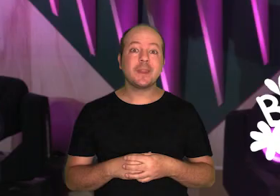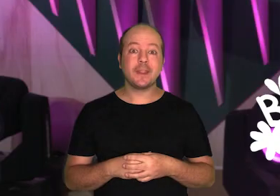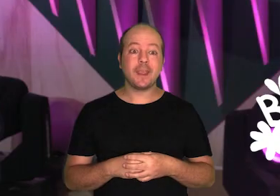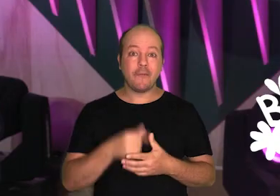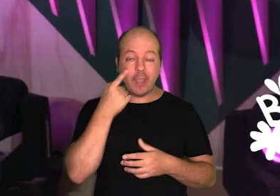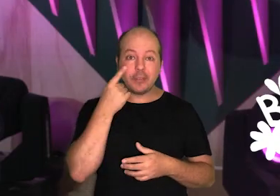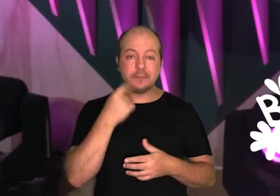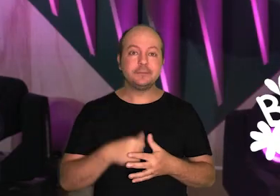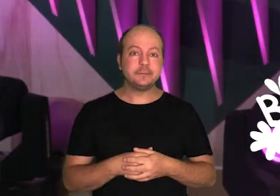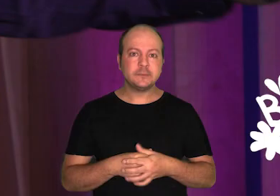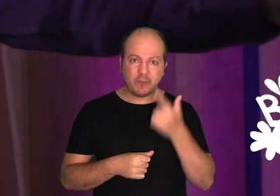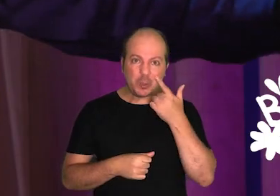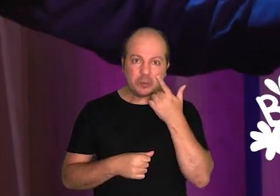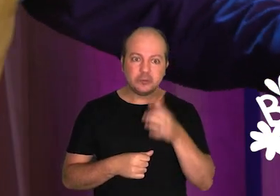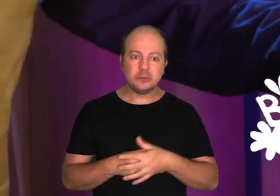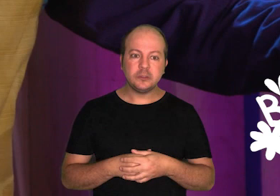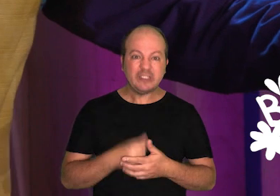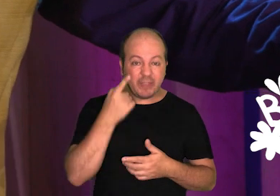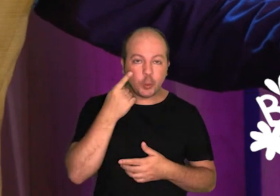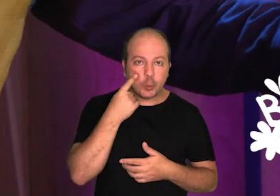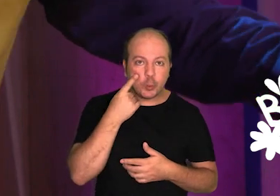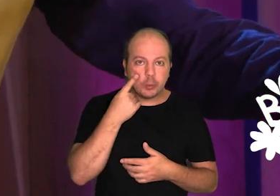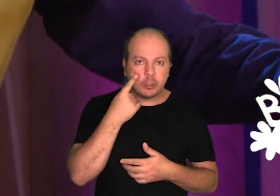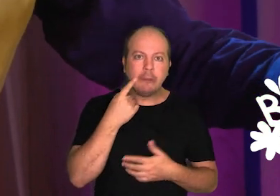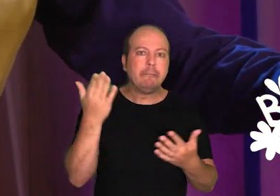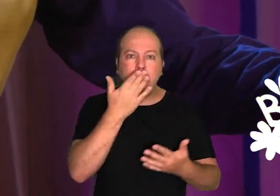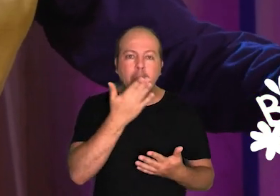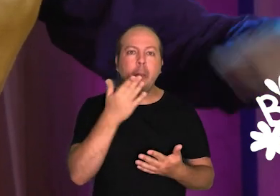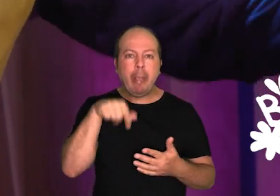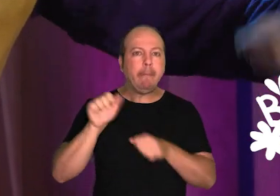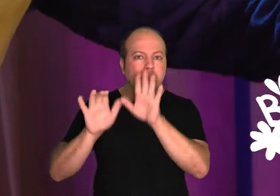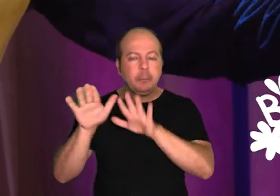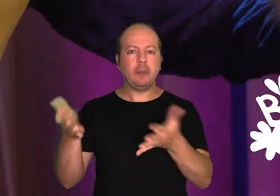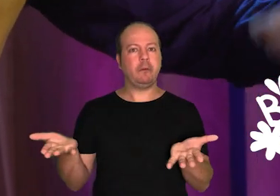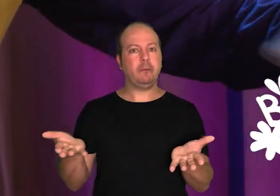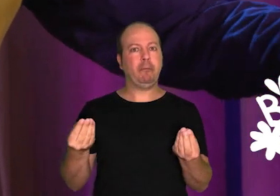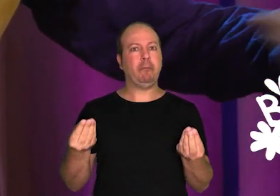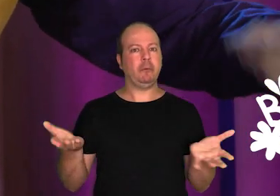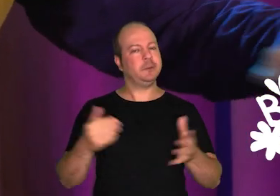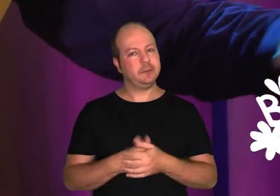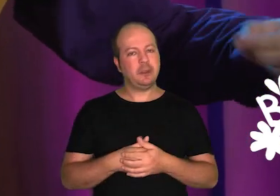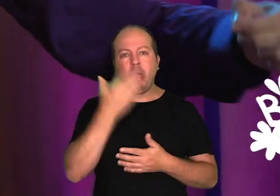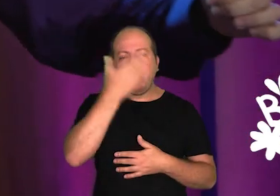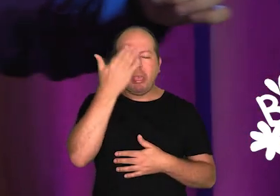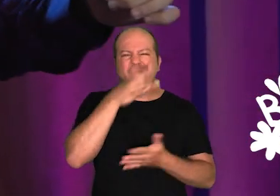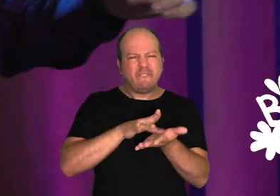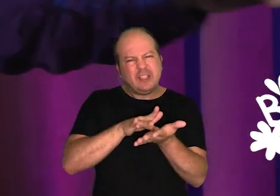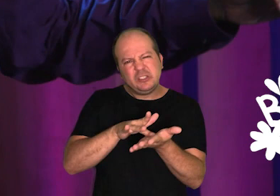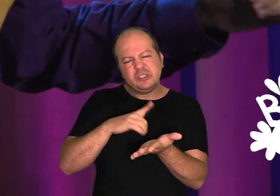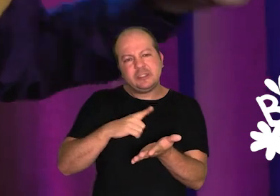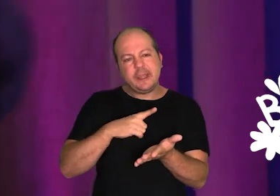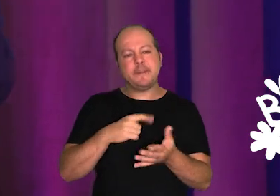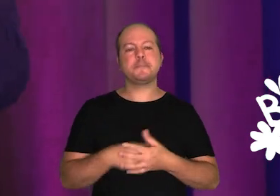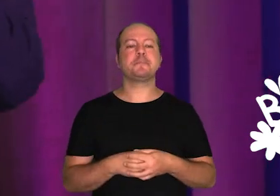Estão vendo? Tá vendo? Tá vendo? Não, porque é mímica. É invisível. A gente finge que tem. E